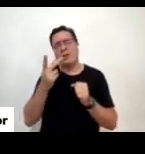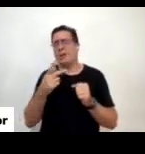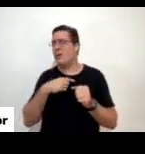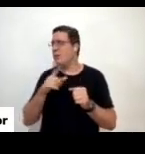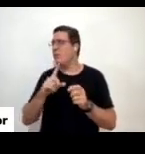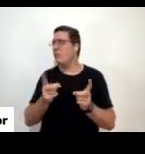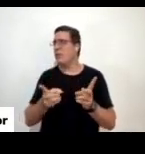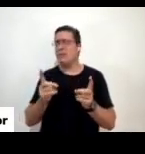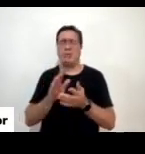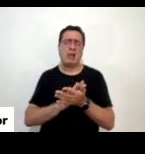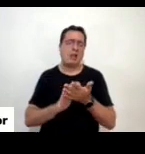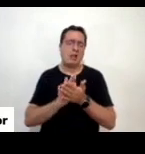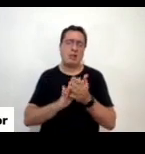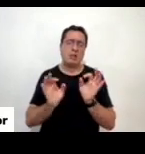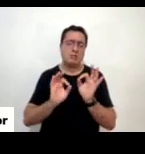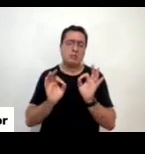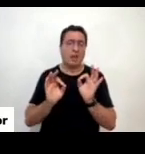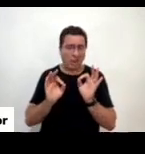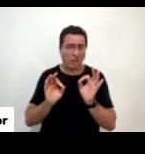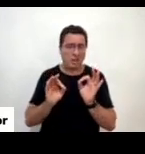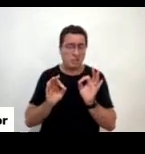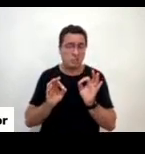vendo nada. Será?